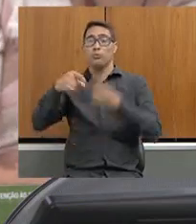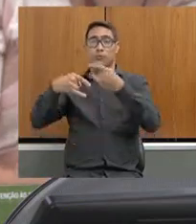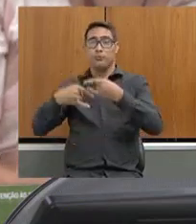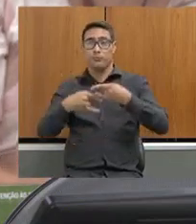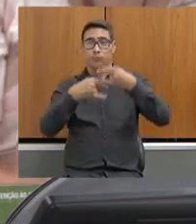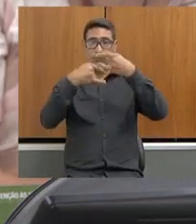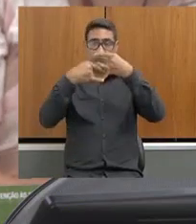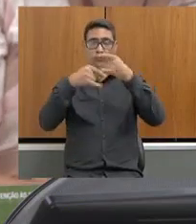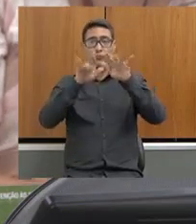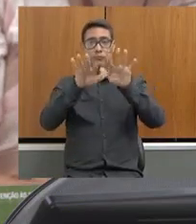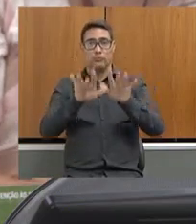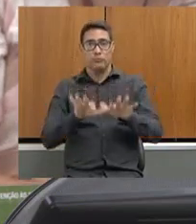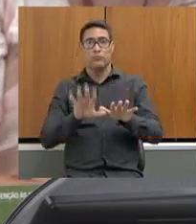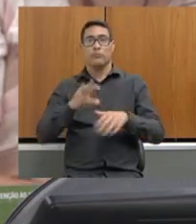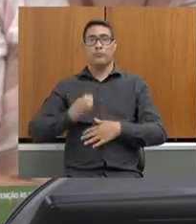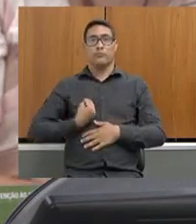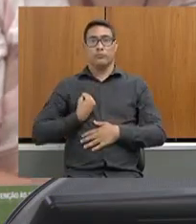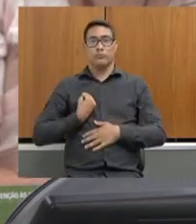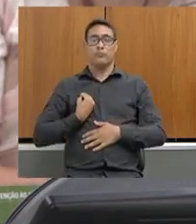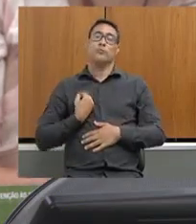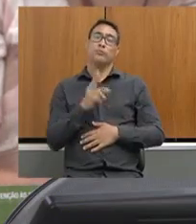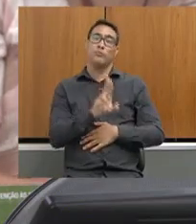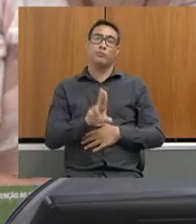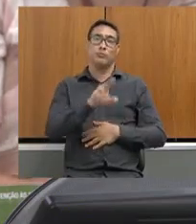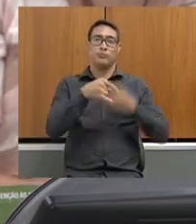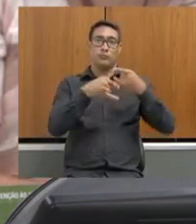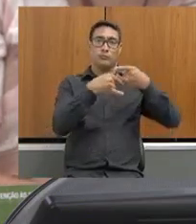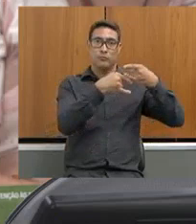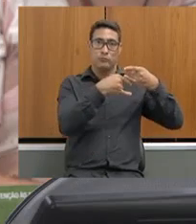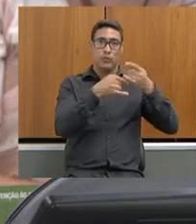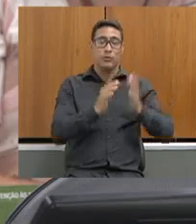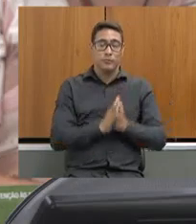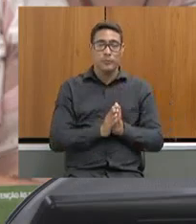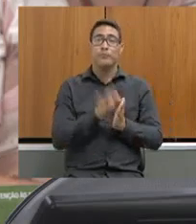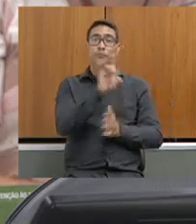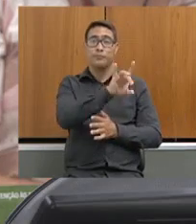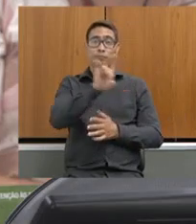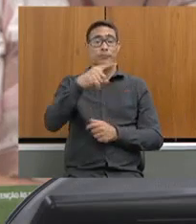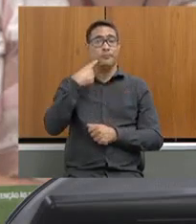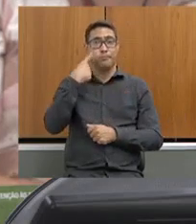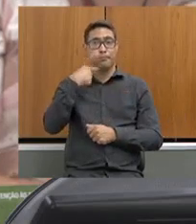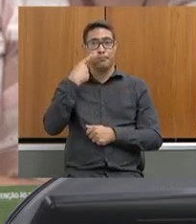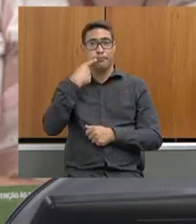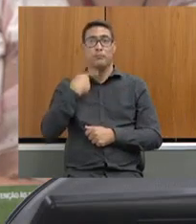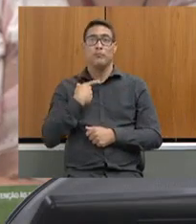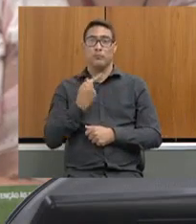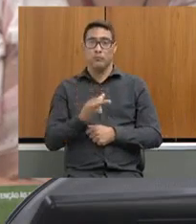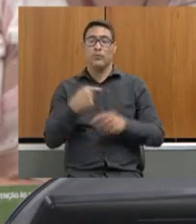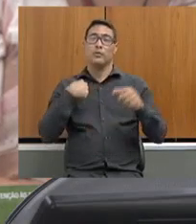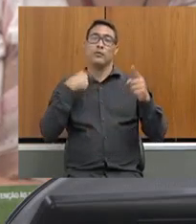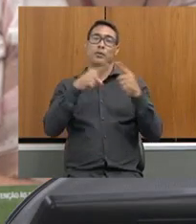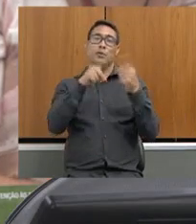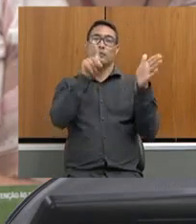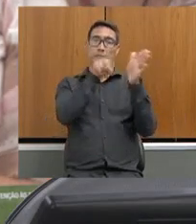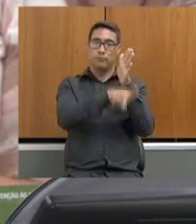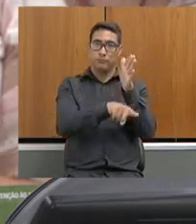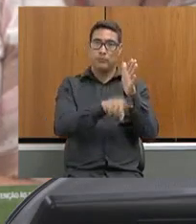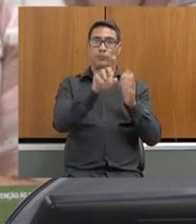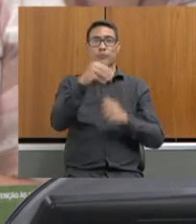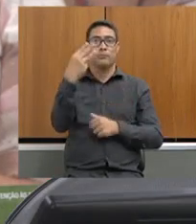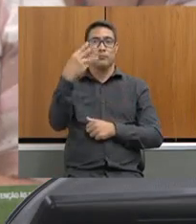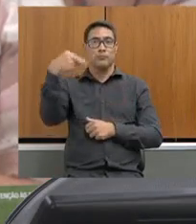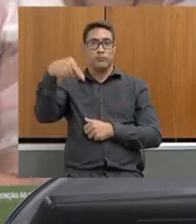estiverem participando de forma remota. Cada deputado poderá fazer uma interpelação pelo prazo de três minutos, a cada